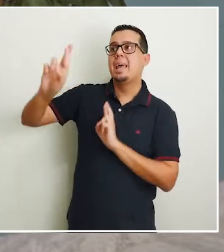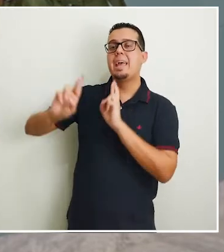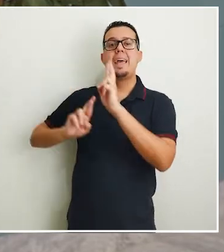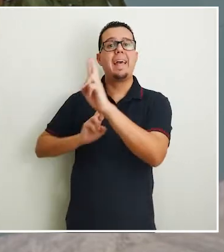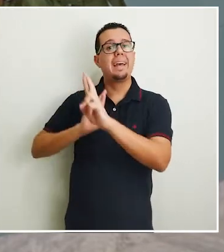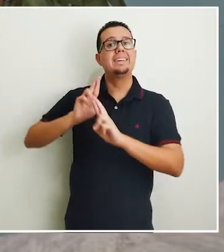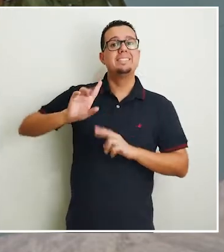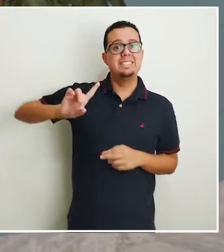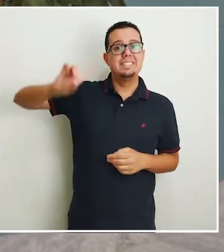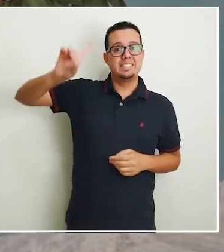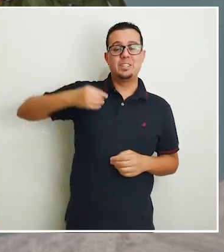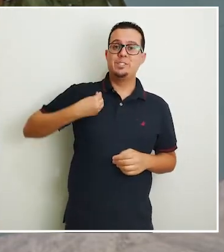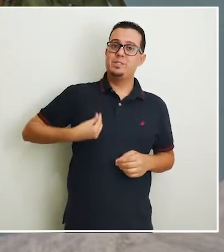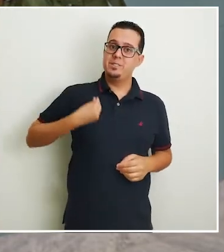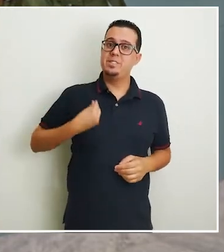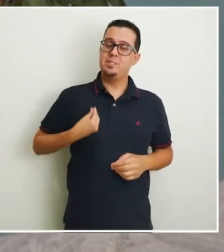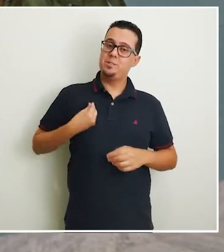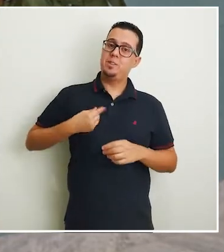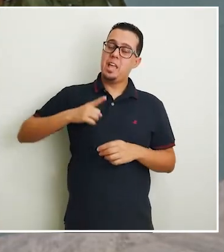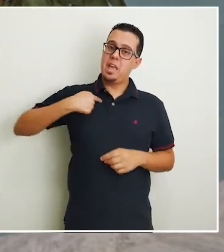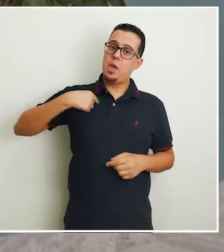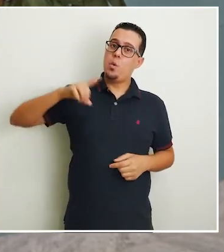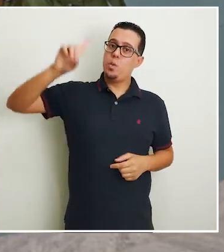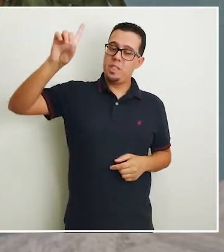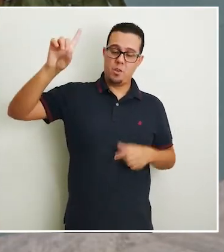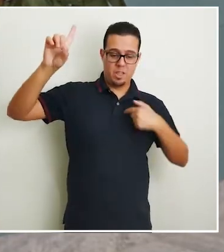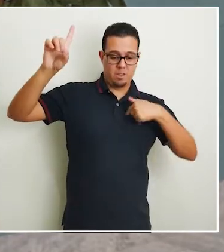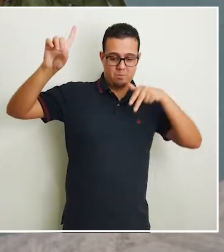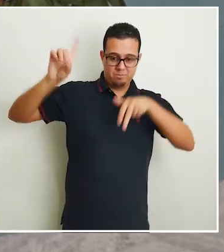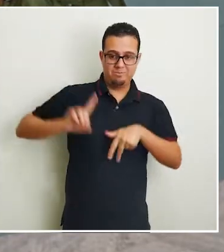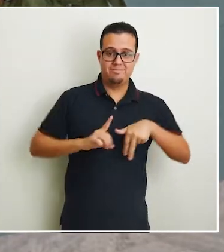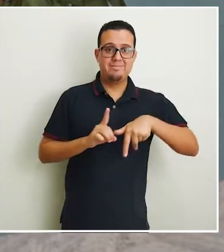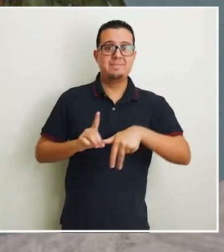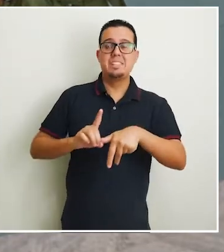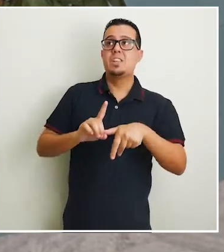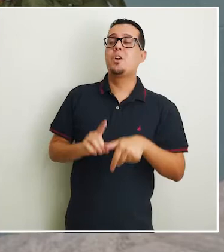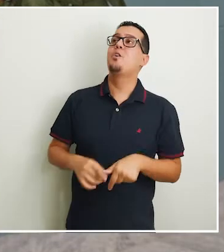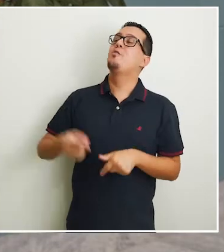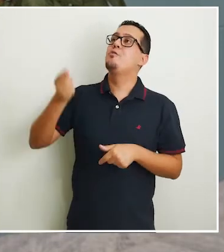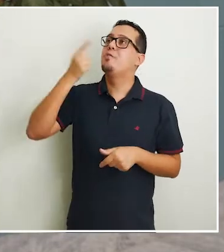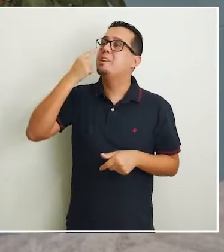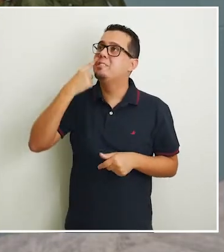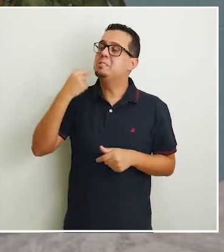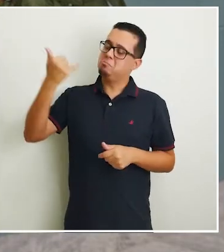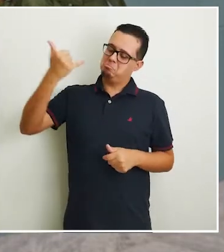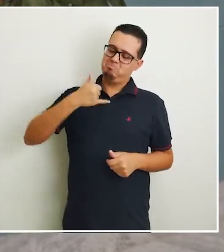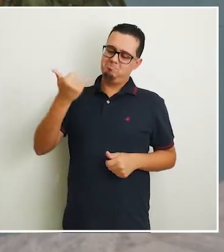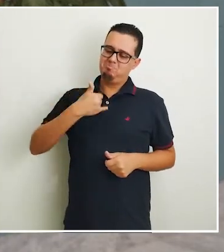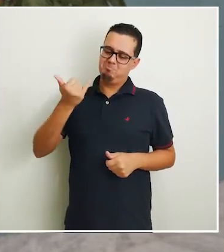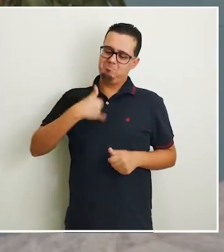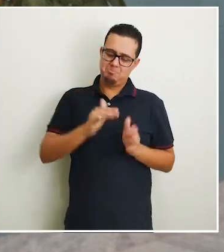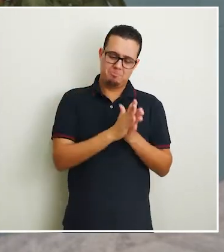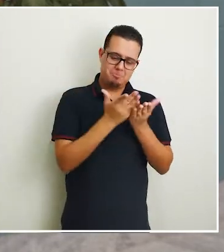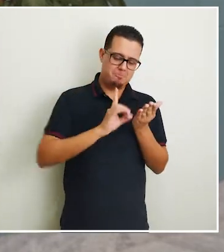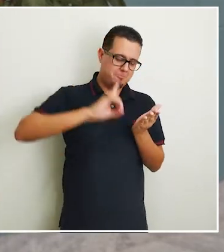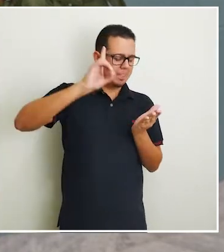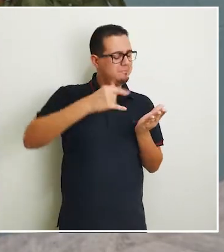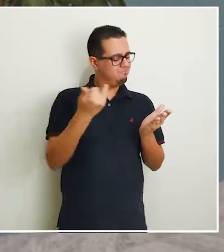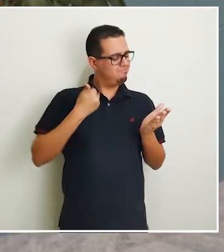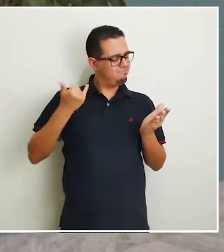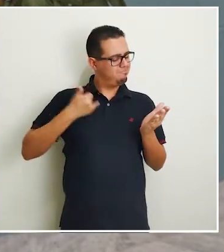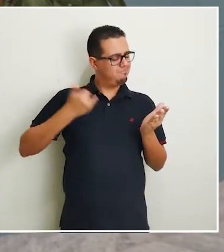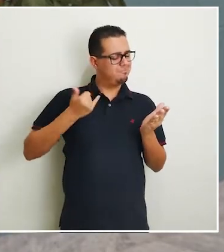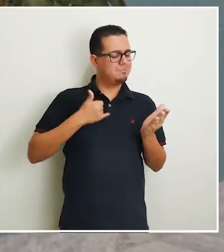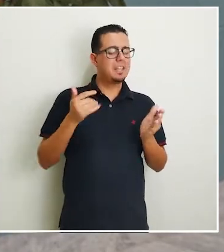relacionamento vivo de andar com Deus, de comunhão com Deus, de ouvi-lo na sua palavra, de falar com Deus em